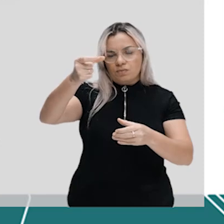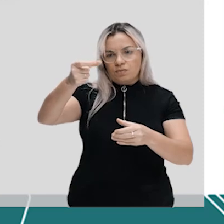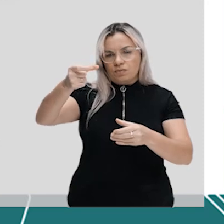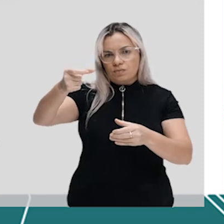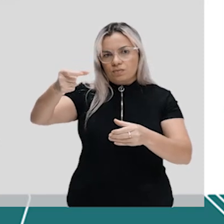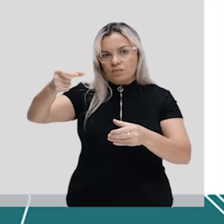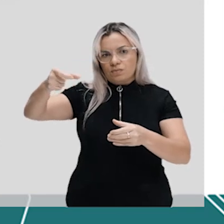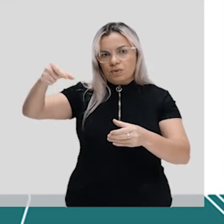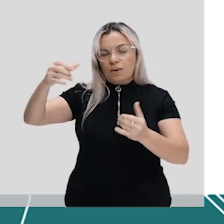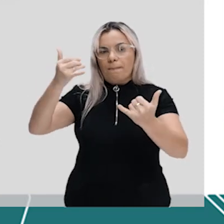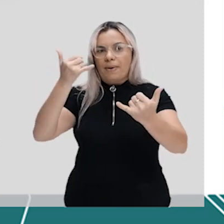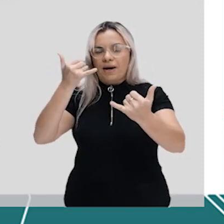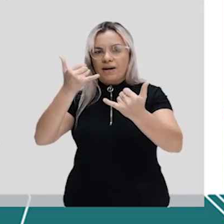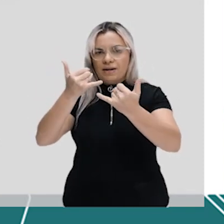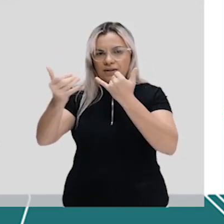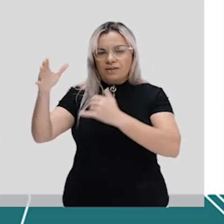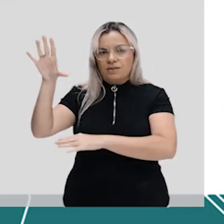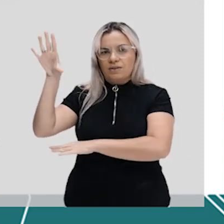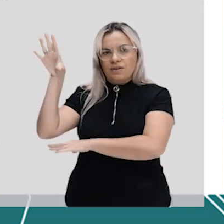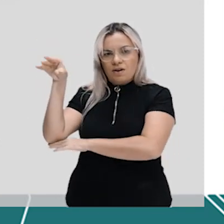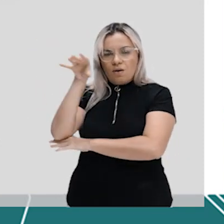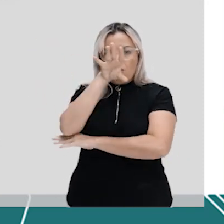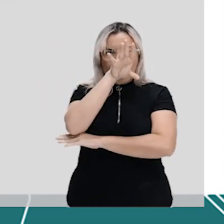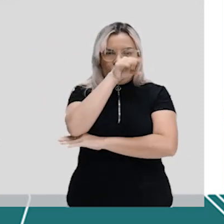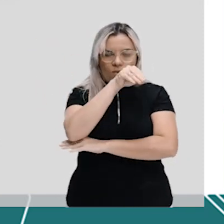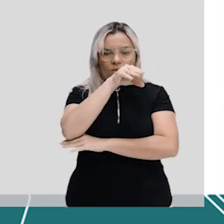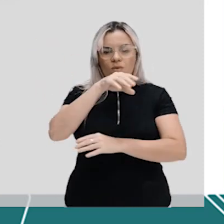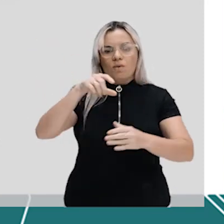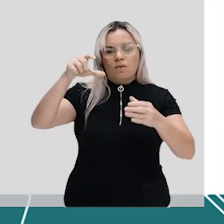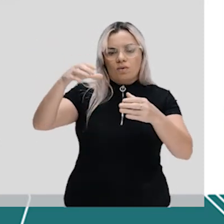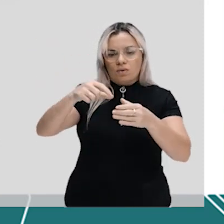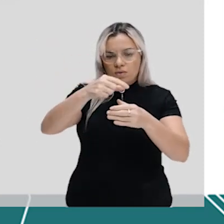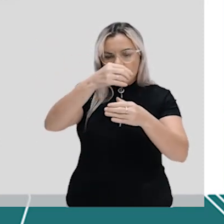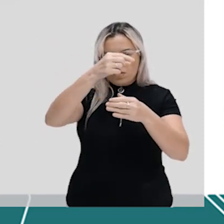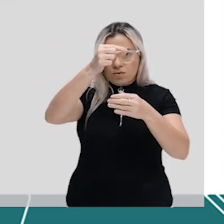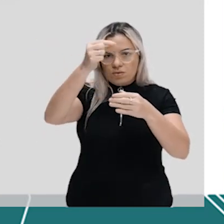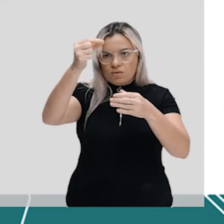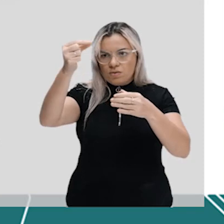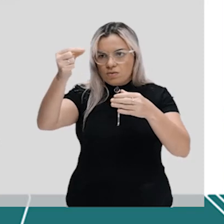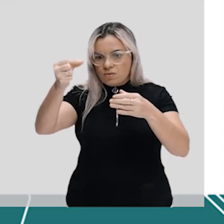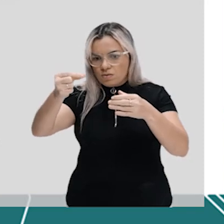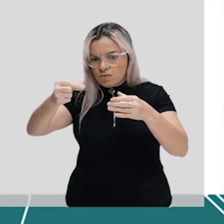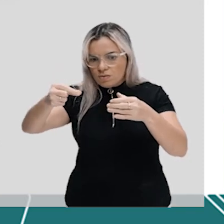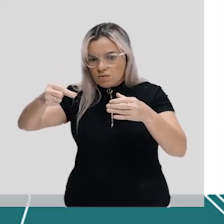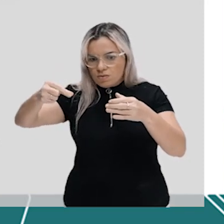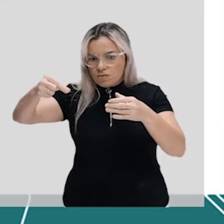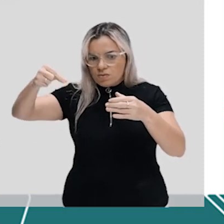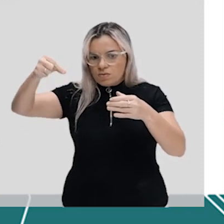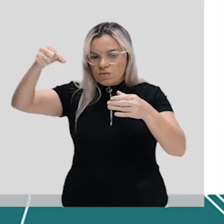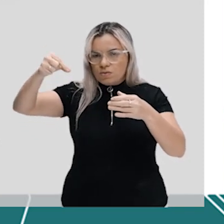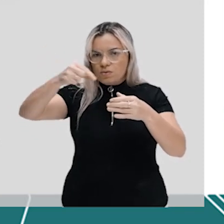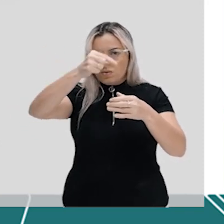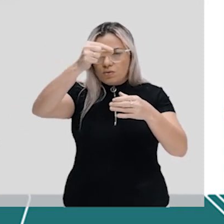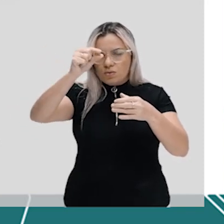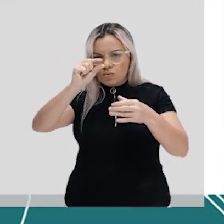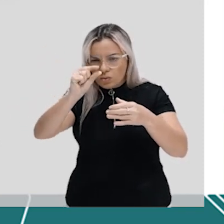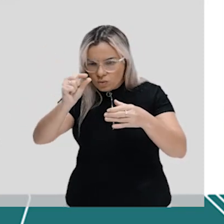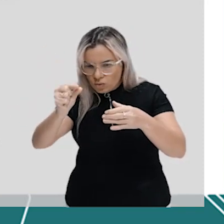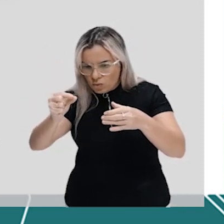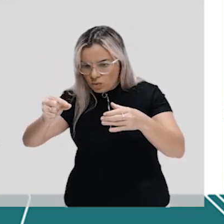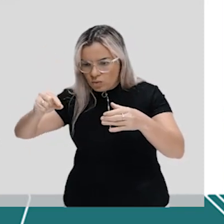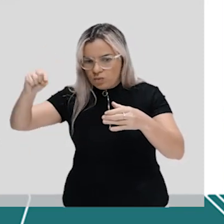de um pescoço de cisne mesmo, tá? Ocorreu o estiramento do pescoço, formando um tubo fino e